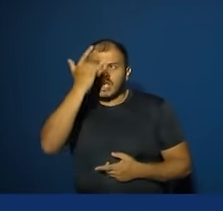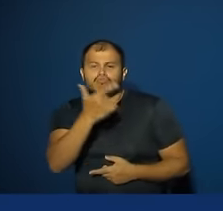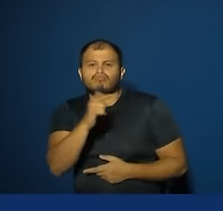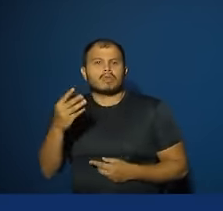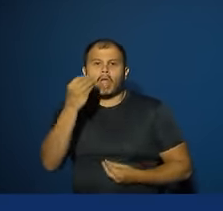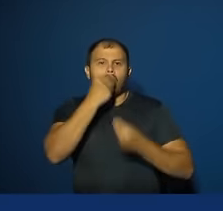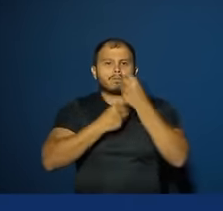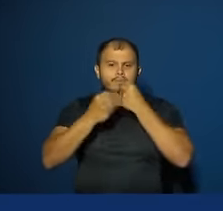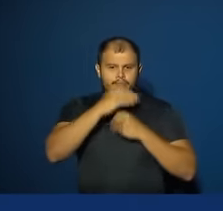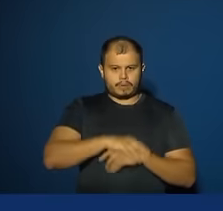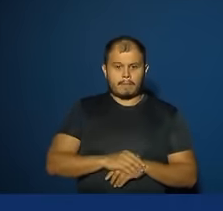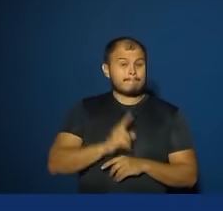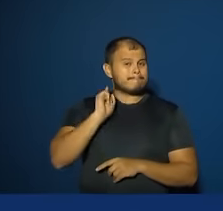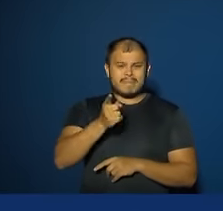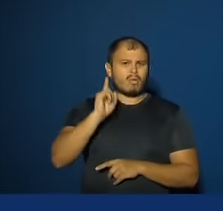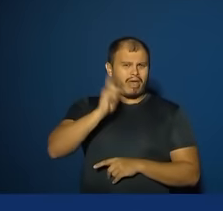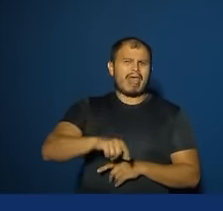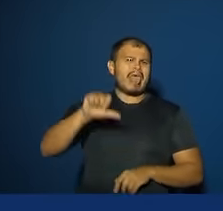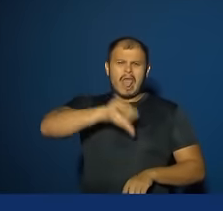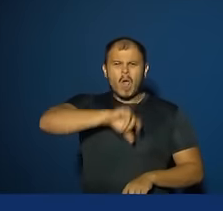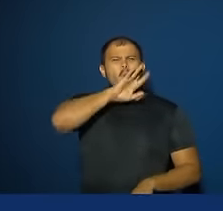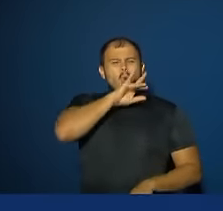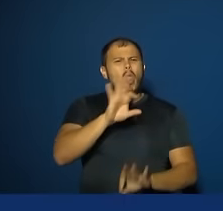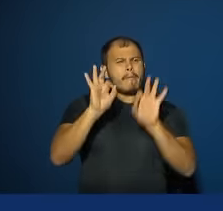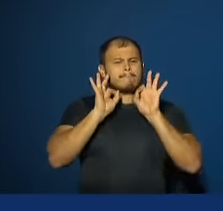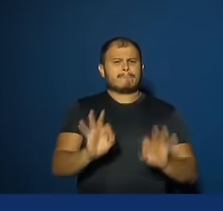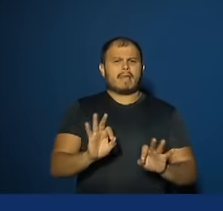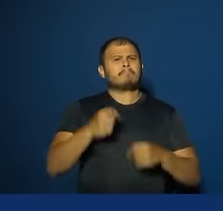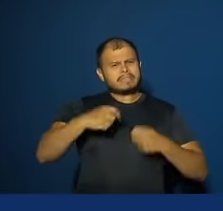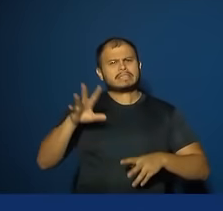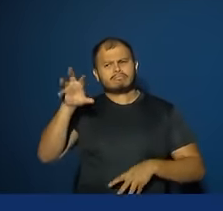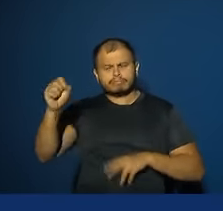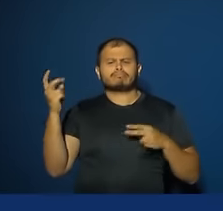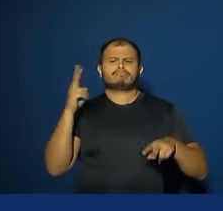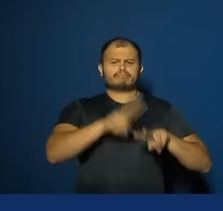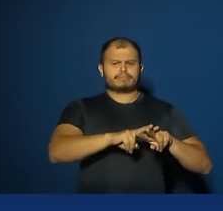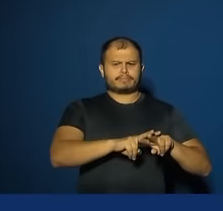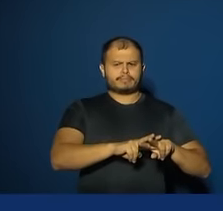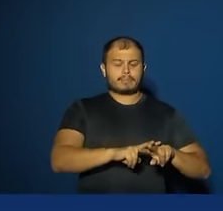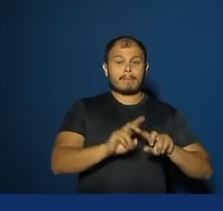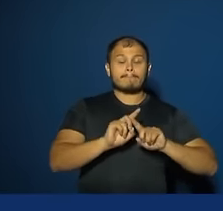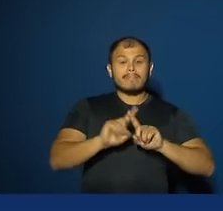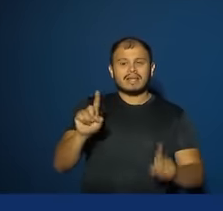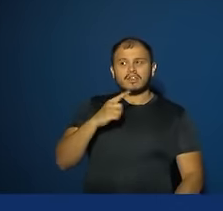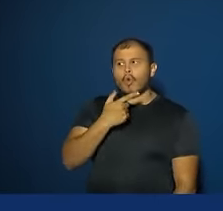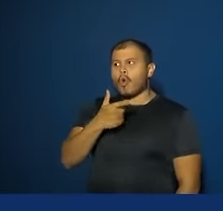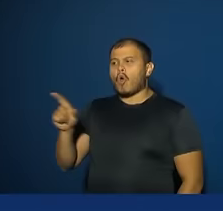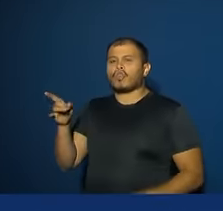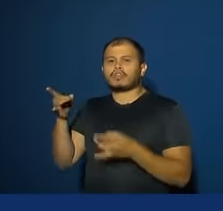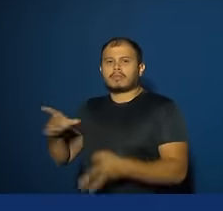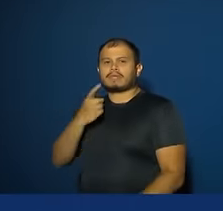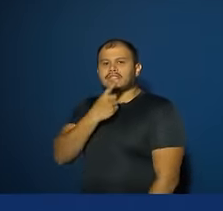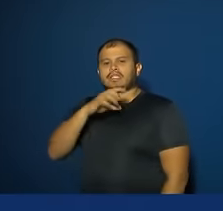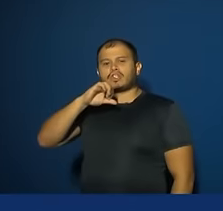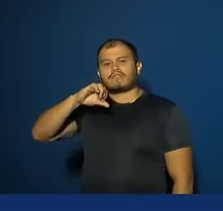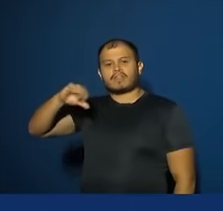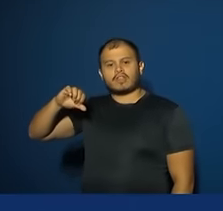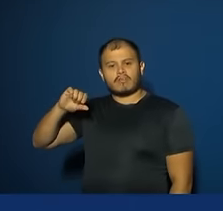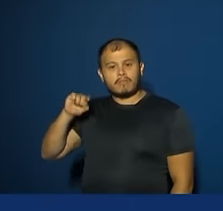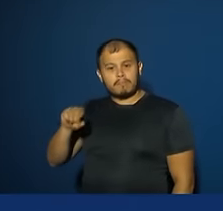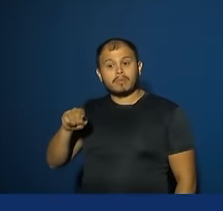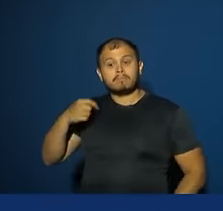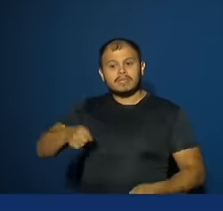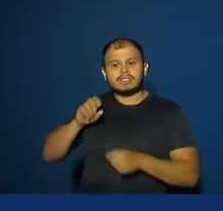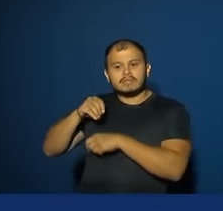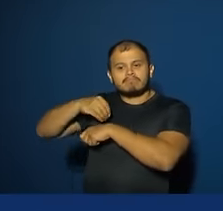então 1000 é picareta não tem jeito é é temho que prender 199.000 nós temos que contar uma história